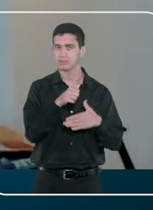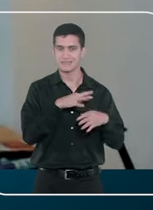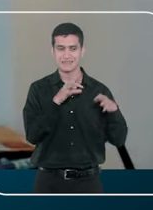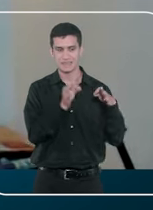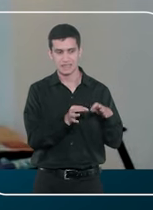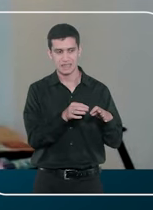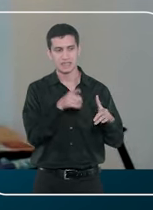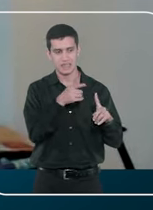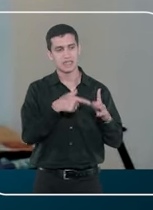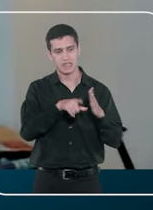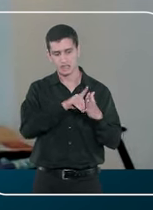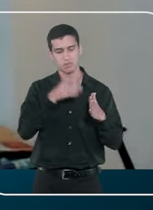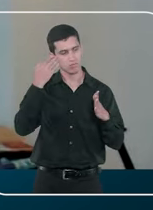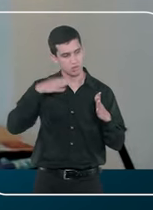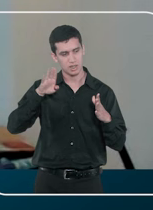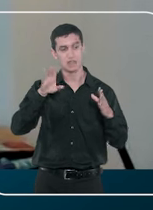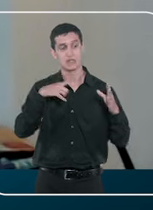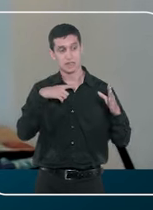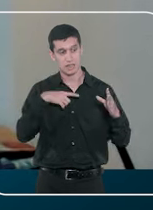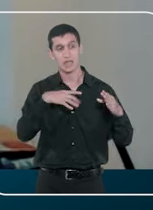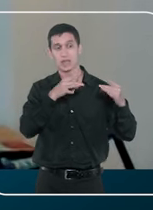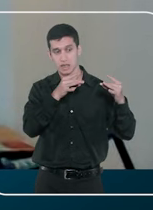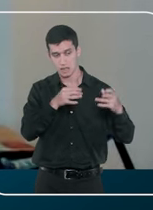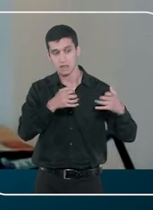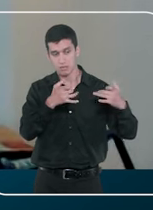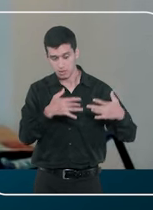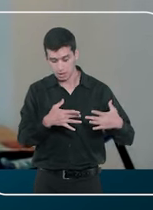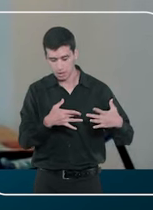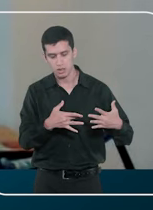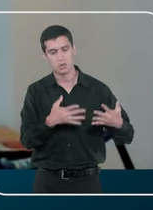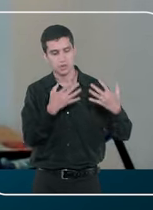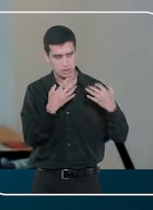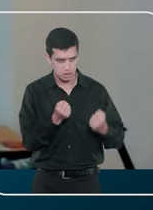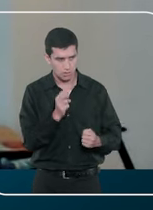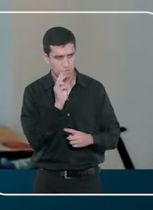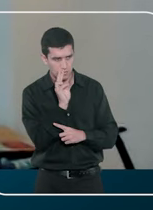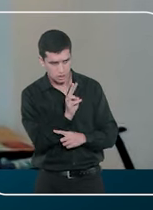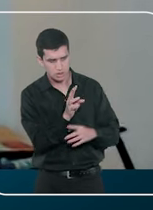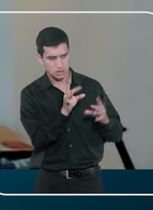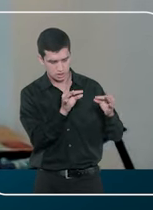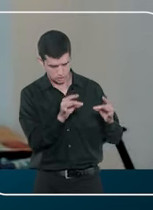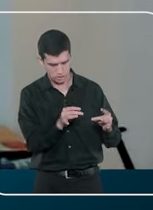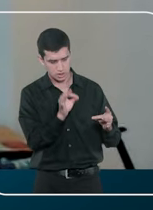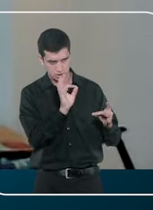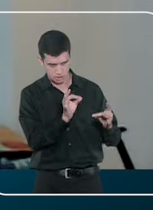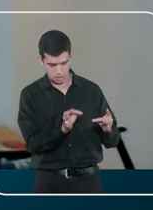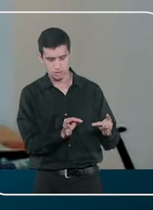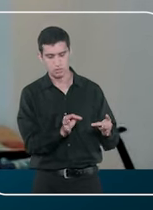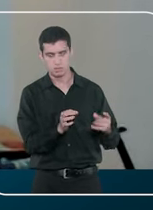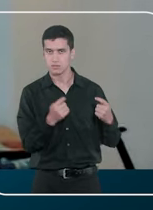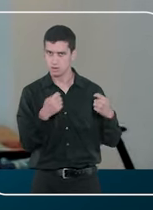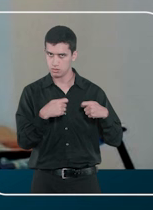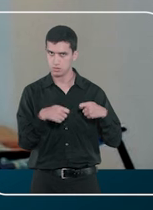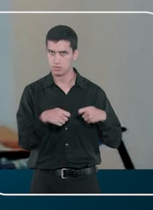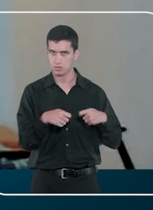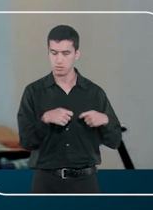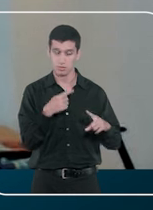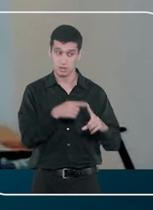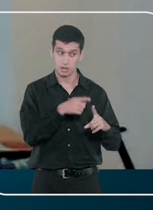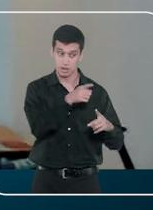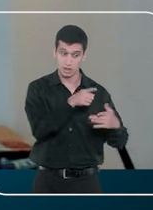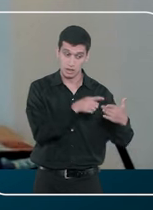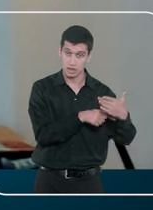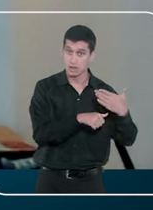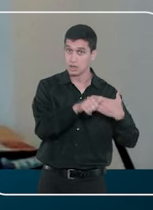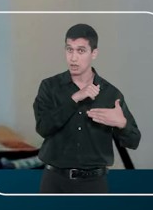que ele indicou ter no momento em que se apresentou o acordo. O colaborador premiado ele não tem compromisso com o êxito